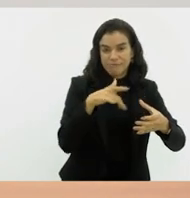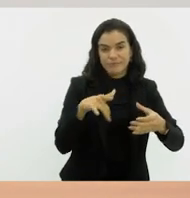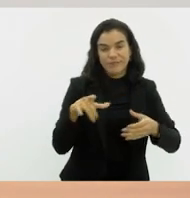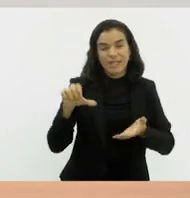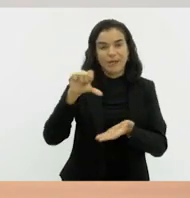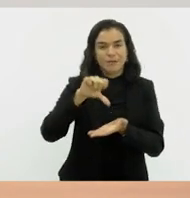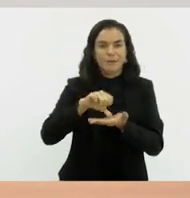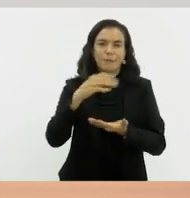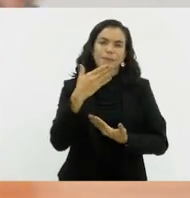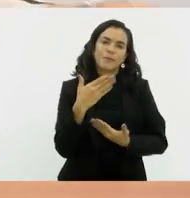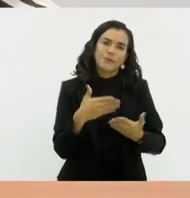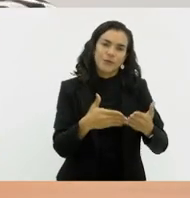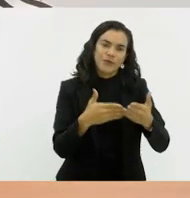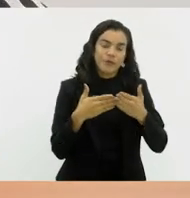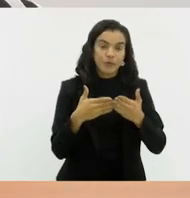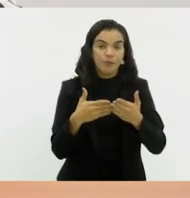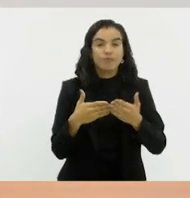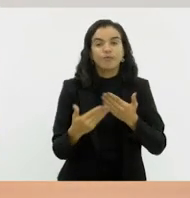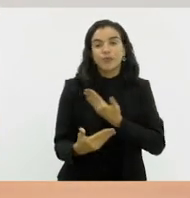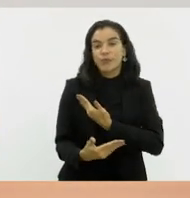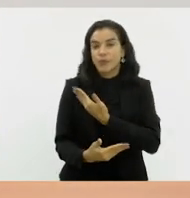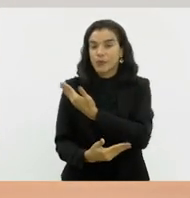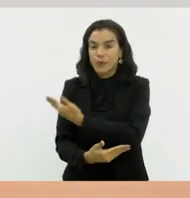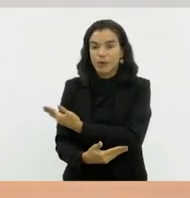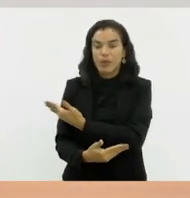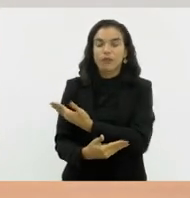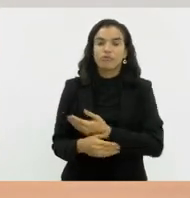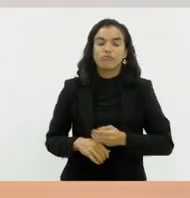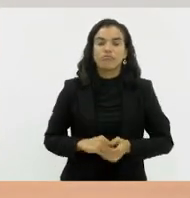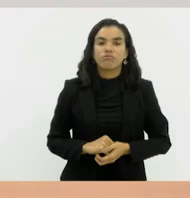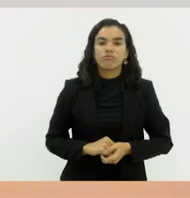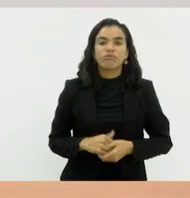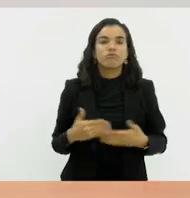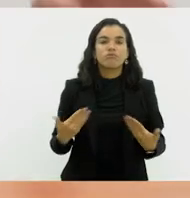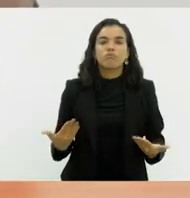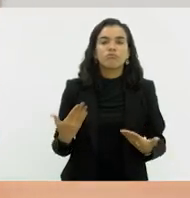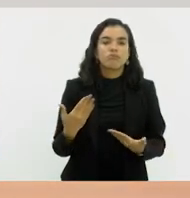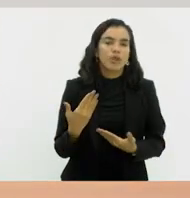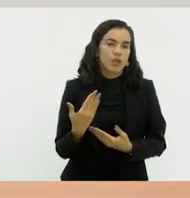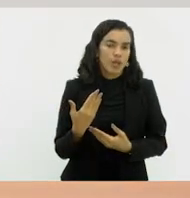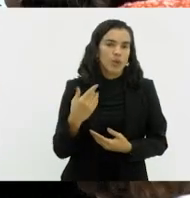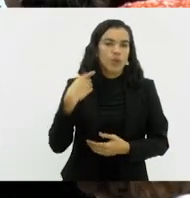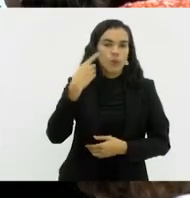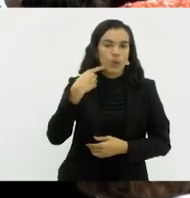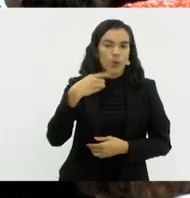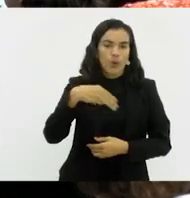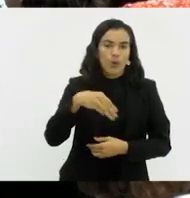Por favor, doutor Tiago, aqui do meu lado, por favor. Cadê o doutor Mário? Podem vir, por favor.